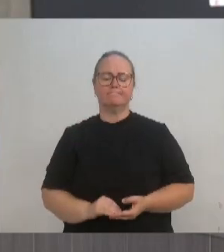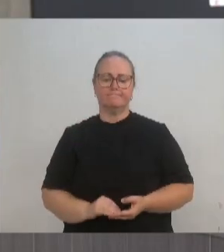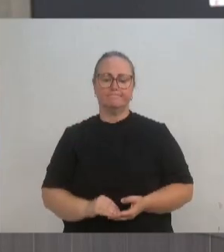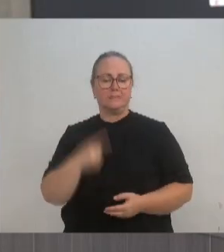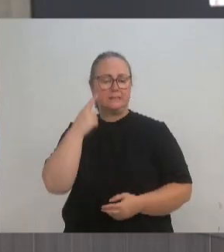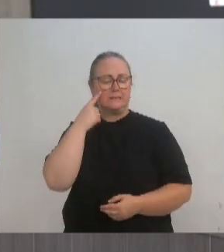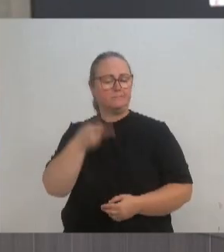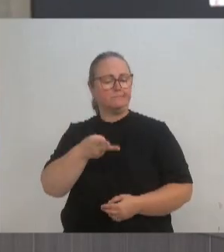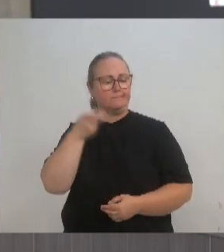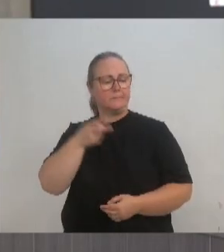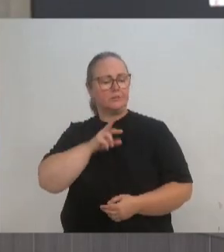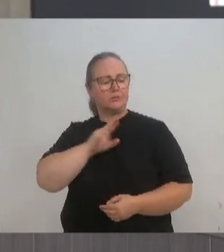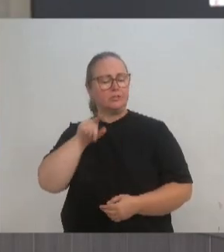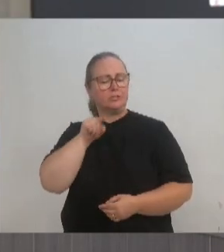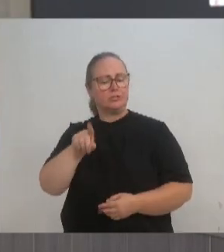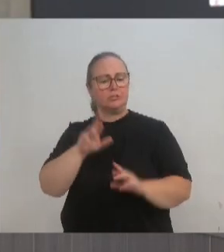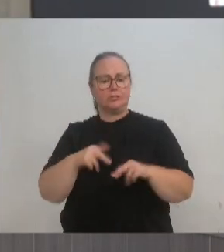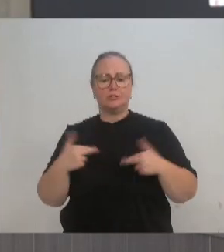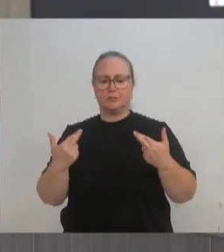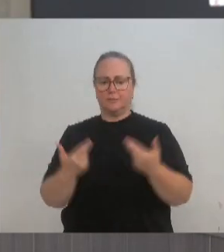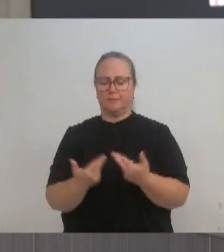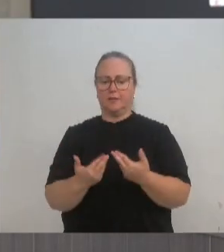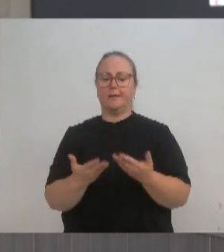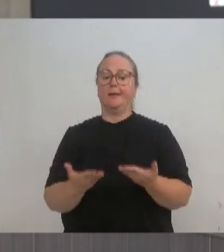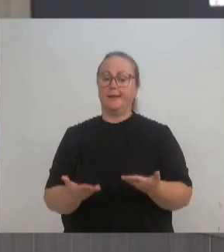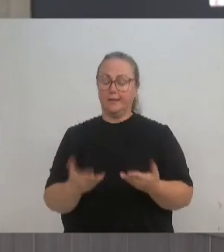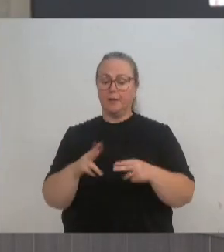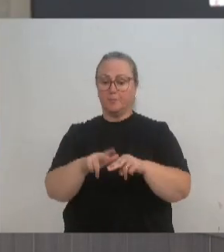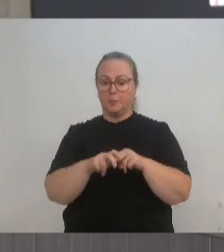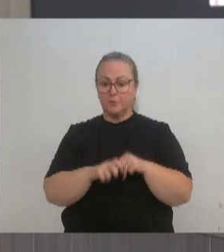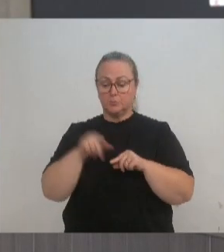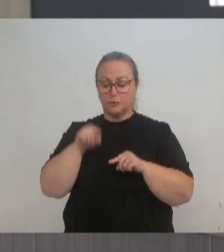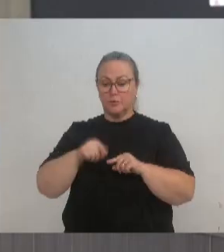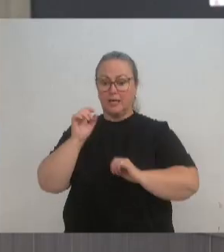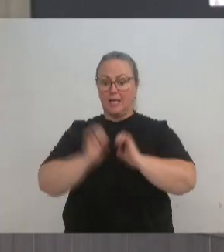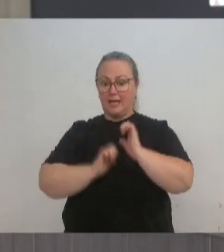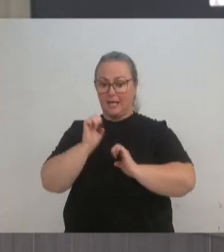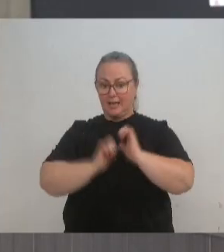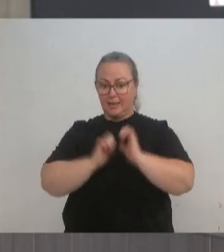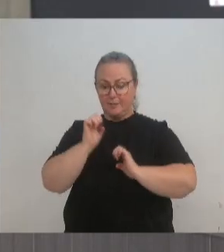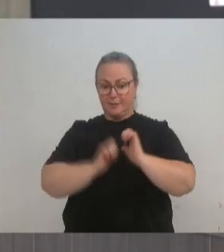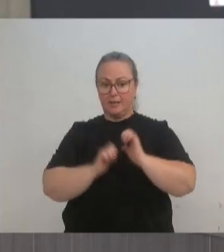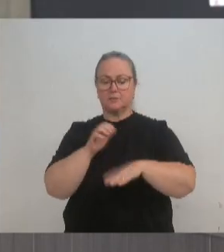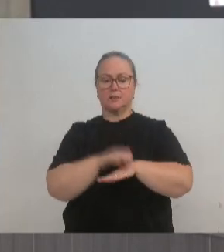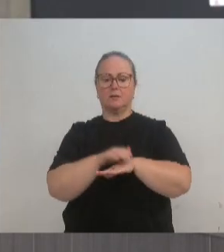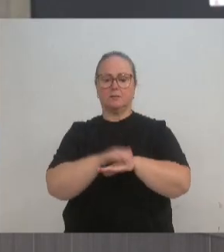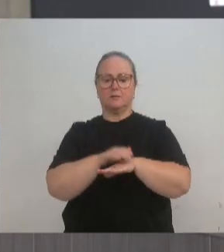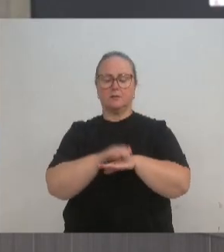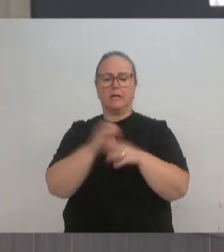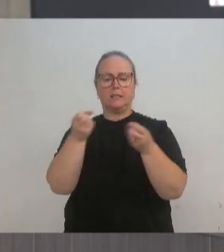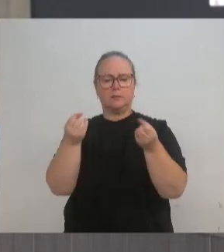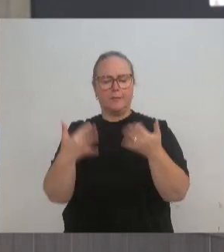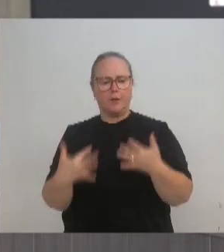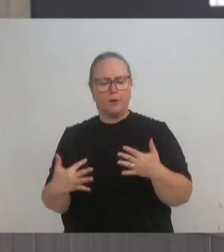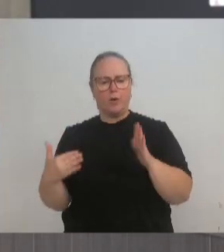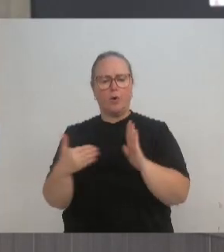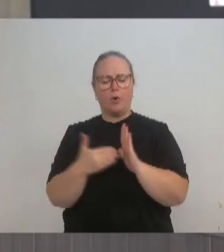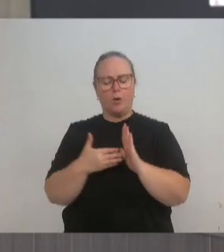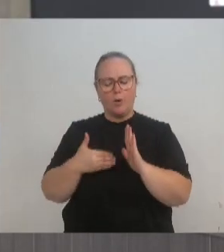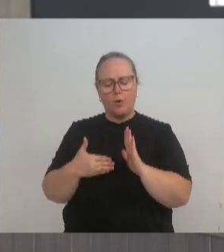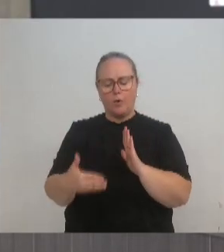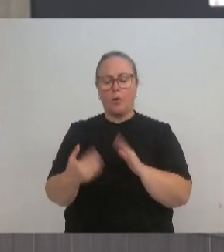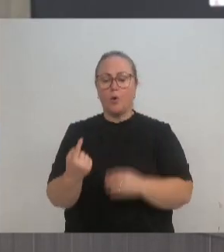reunião. Então a gente fica imaginando, né, essa empresa que ela foi chamada, prestou esclarecimentos, veio até aqui, ela é